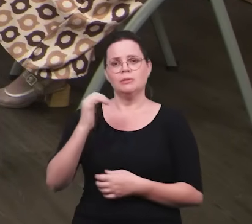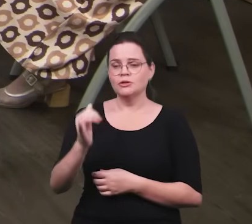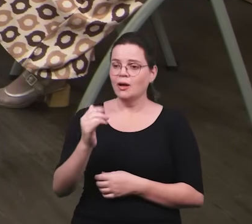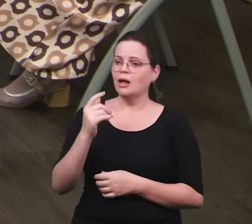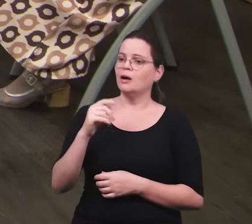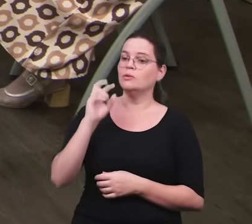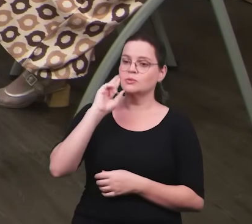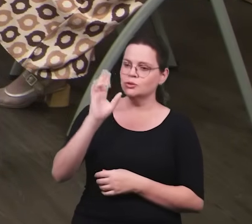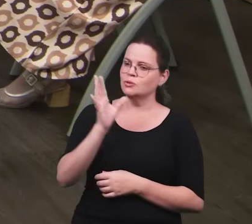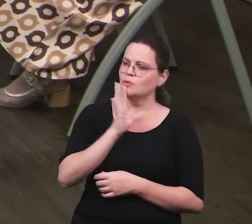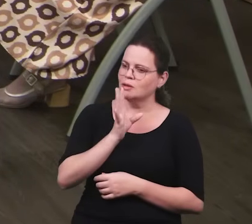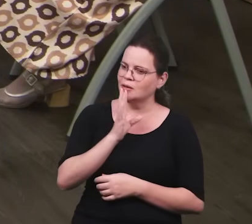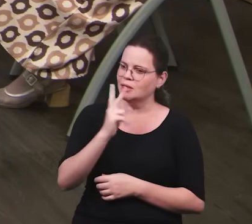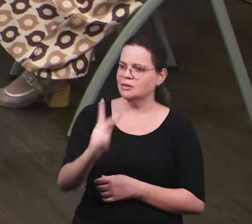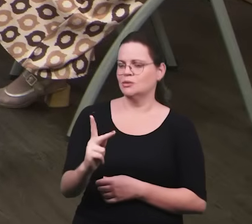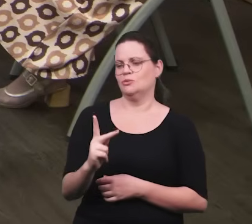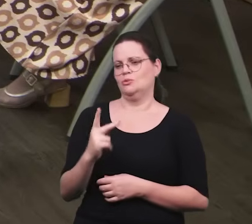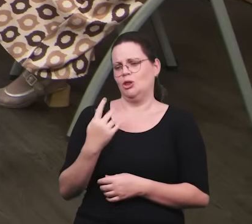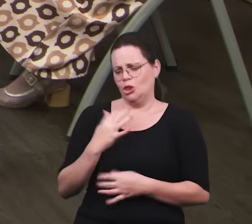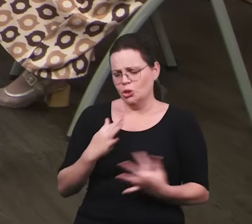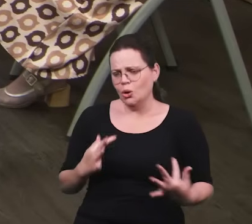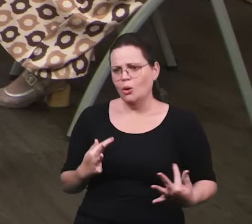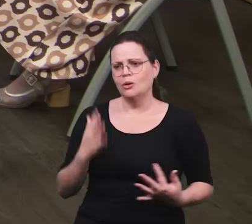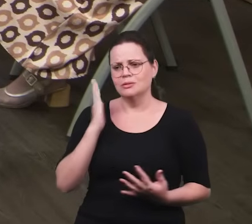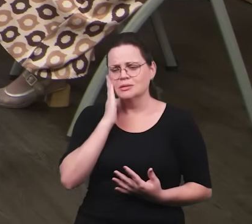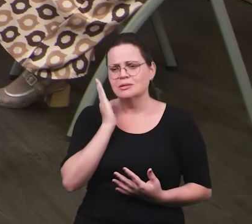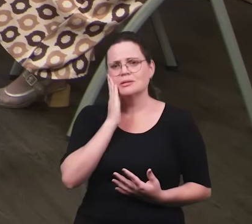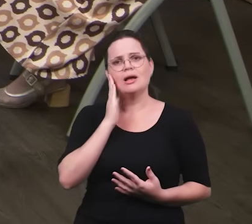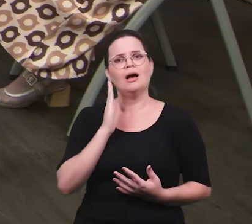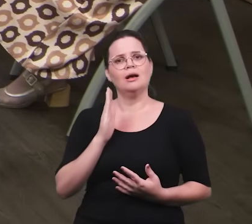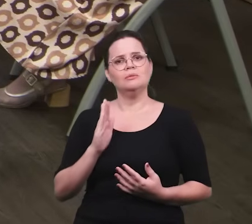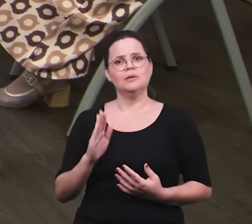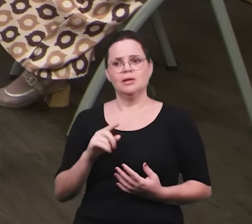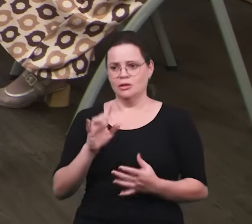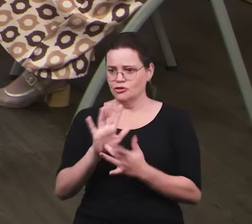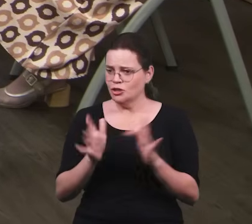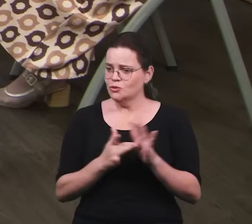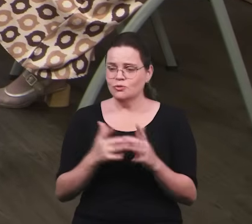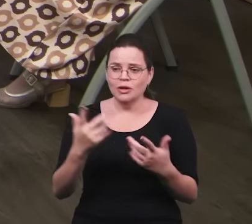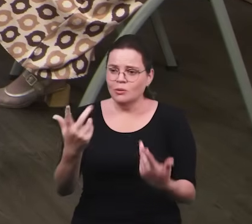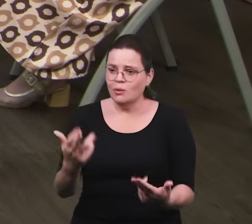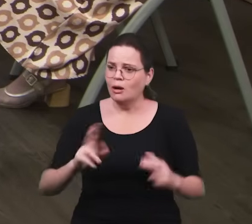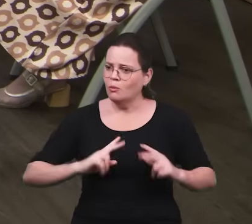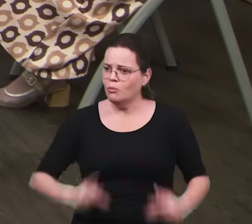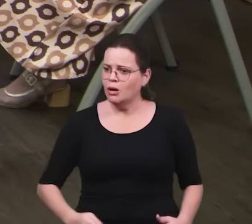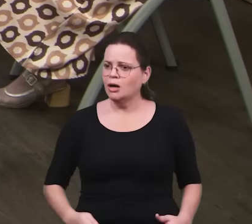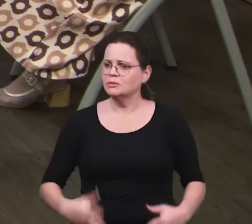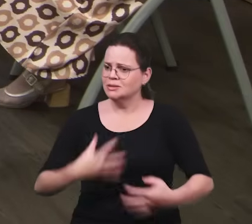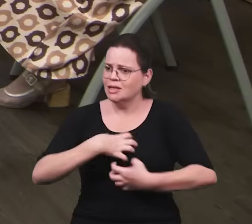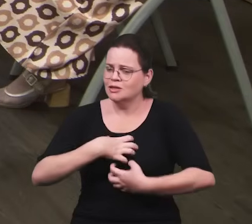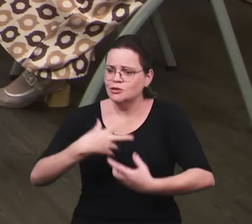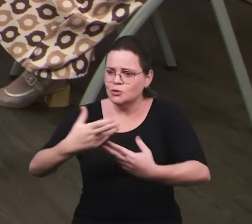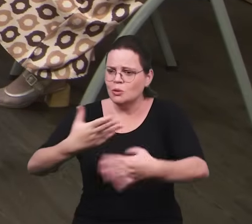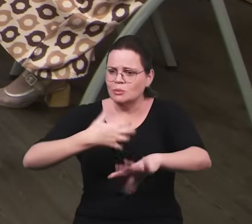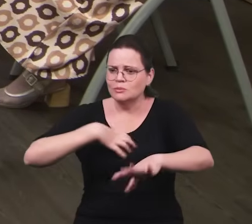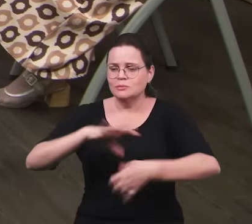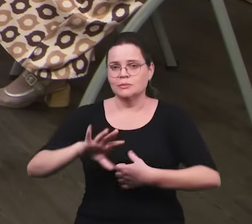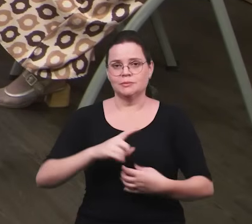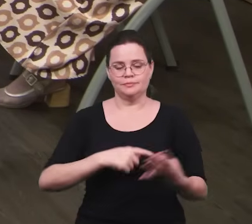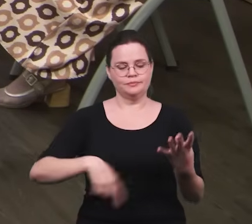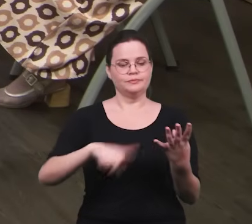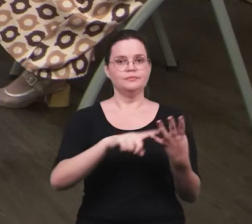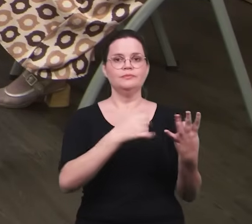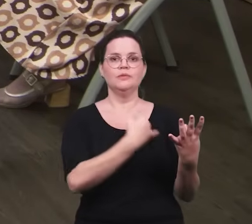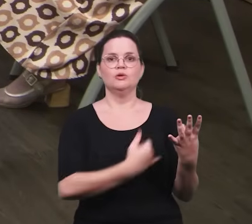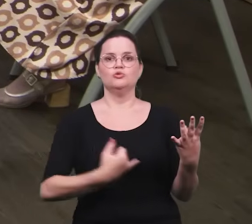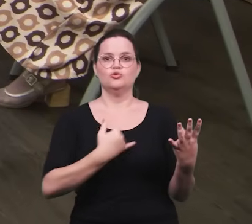Senhor conhece a sua dor. O homem, Jesus homem, sofredor, o homem perfeito. E João,